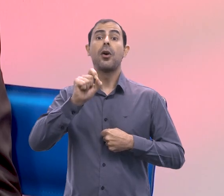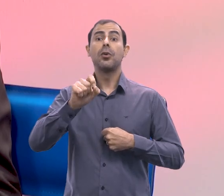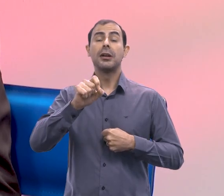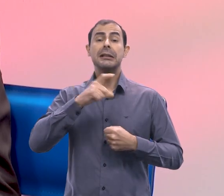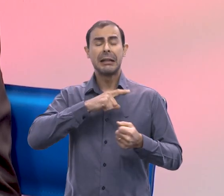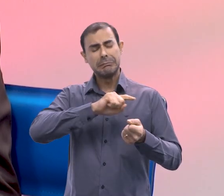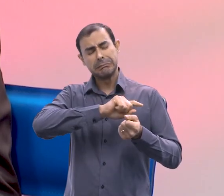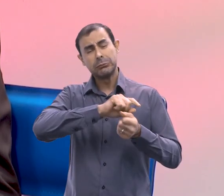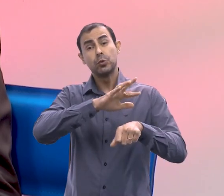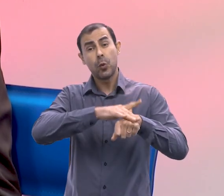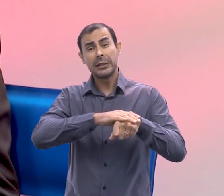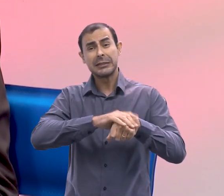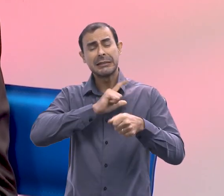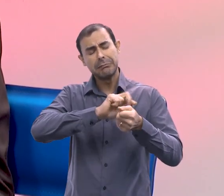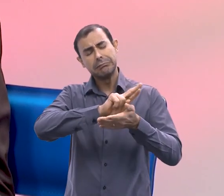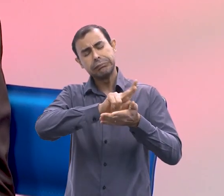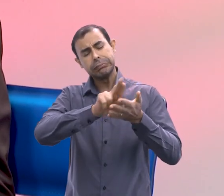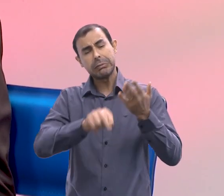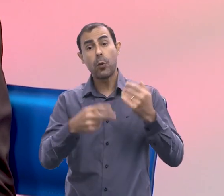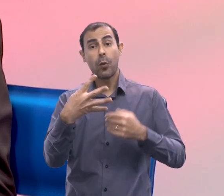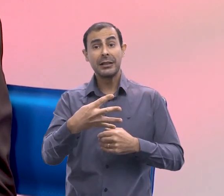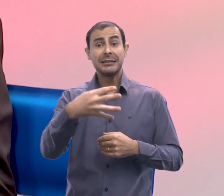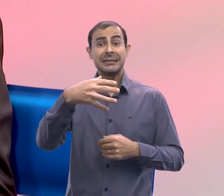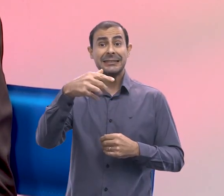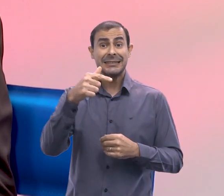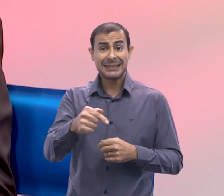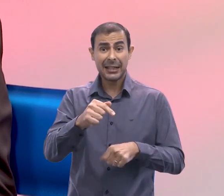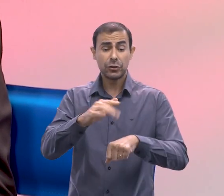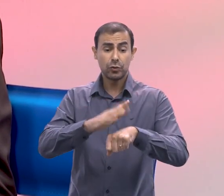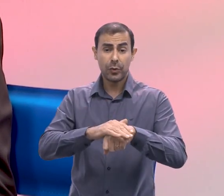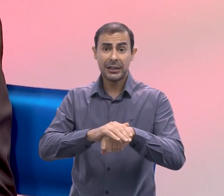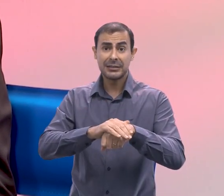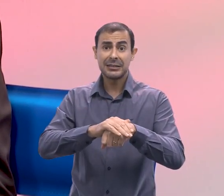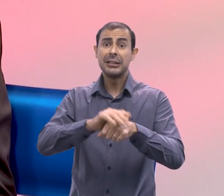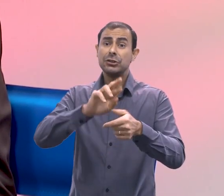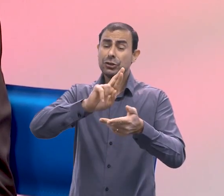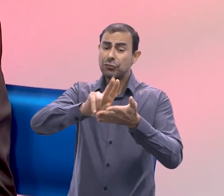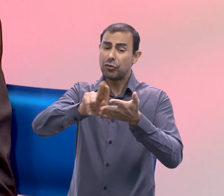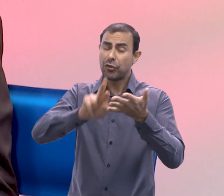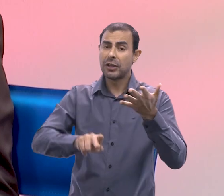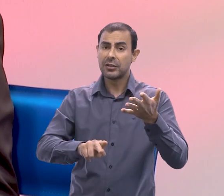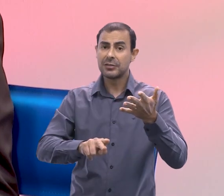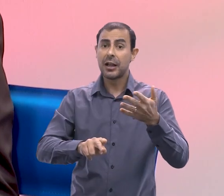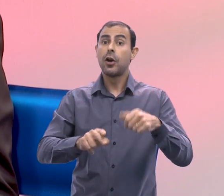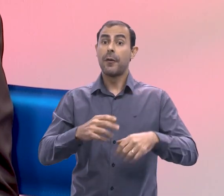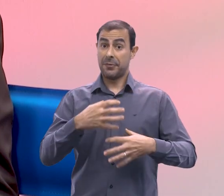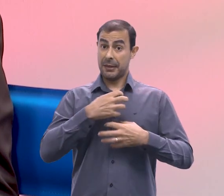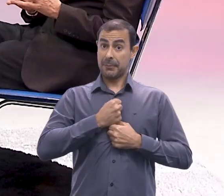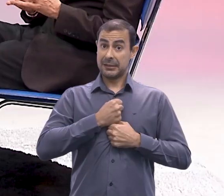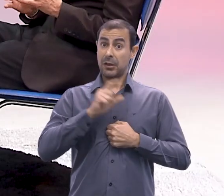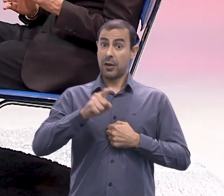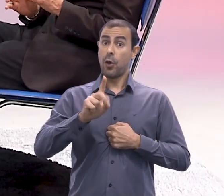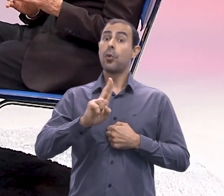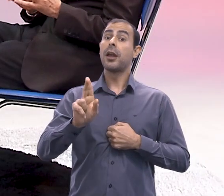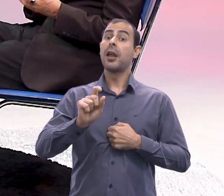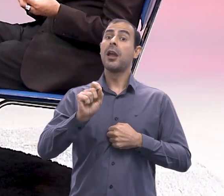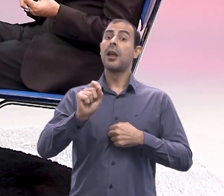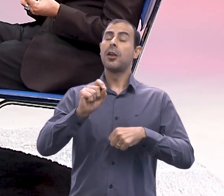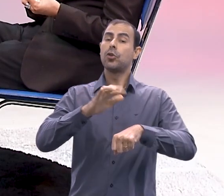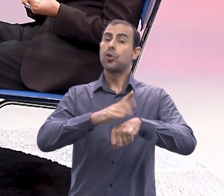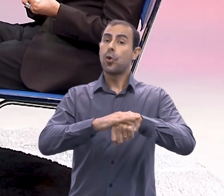47 tipos de forma da depressão. Quando se fala em depressão, nós estamos falando de um nome genérico de uma patologia que vai nos causar o